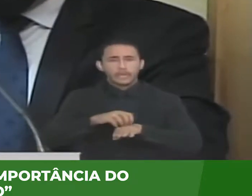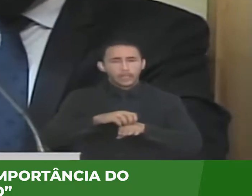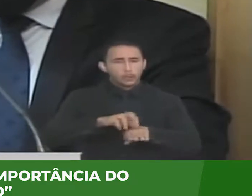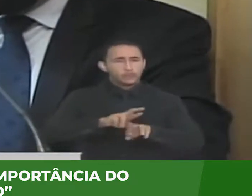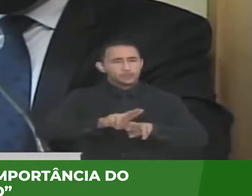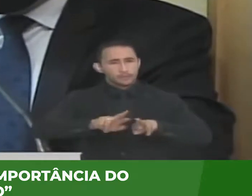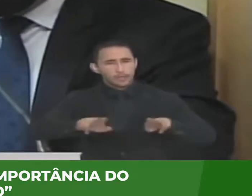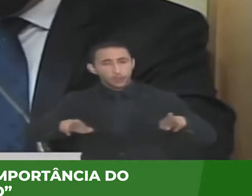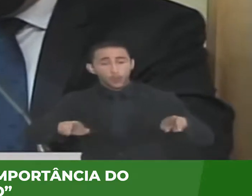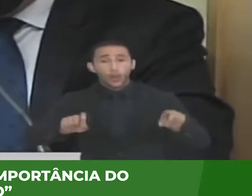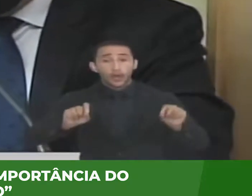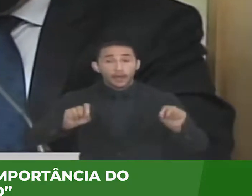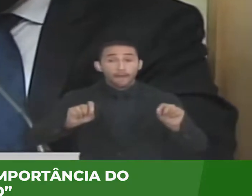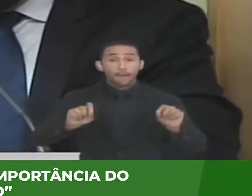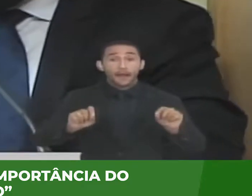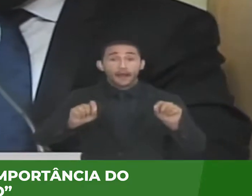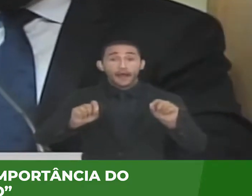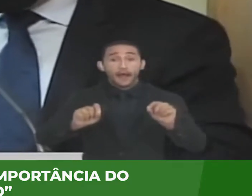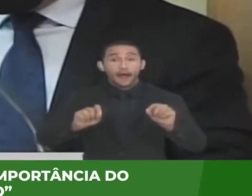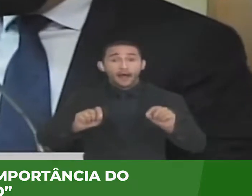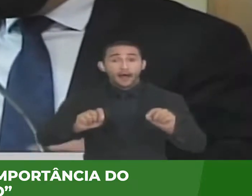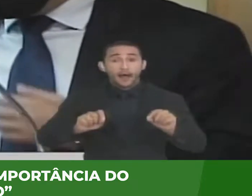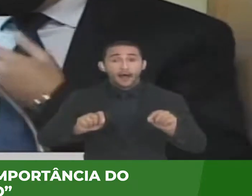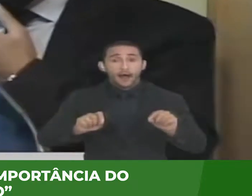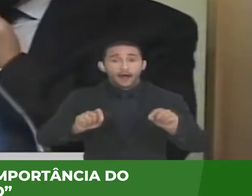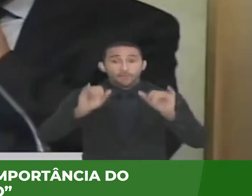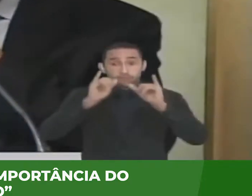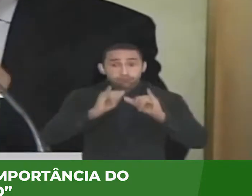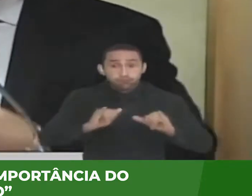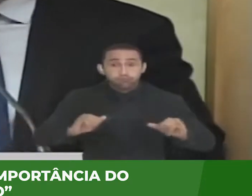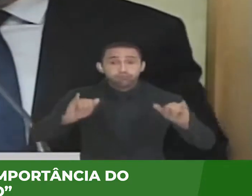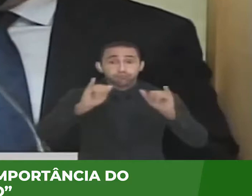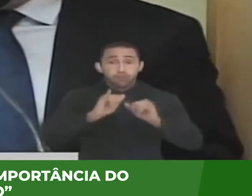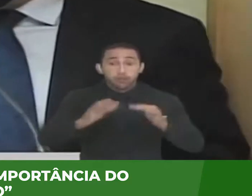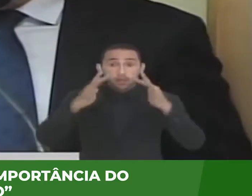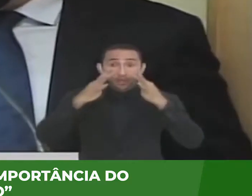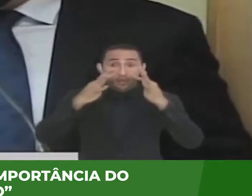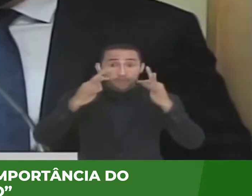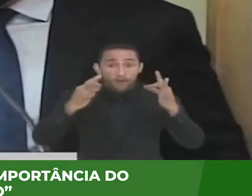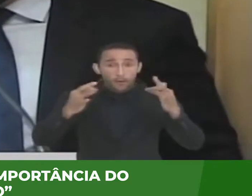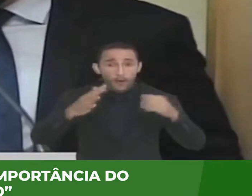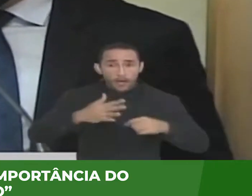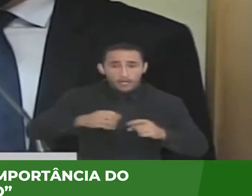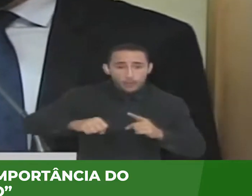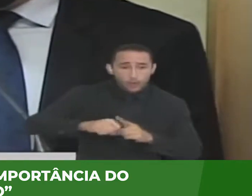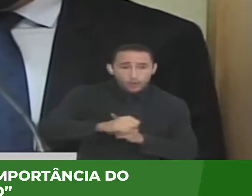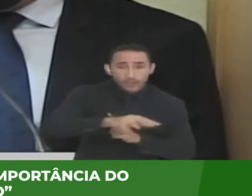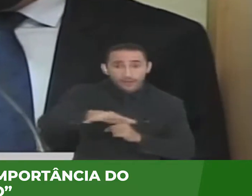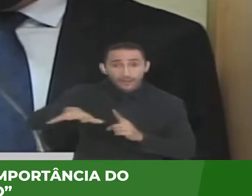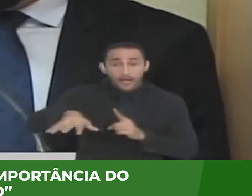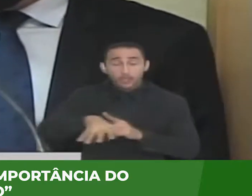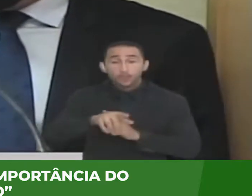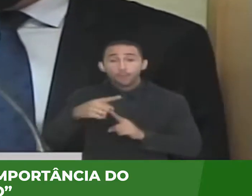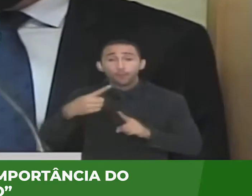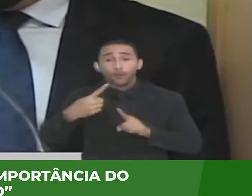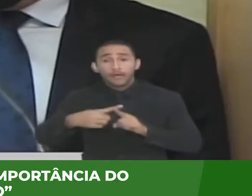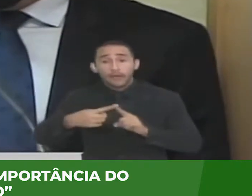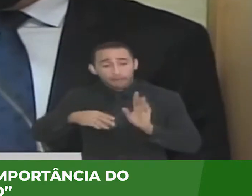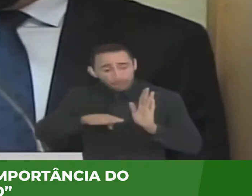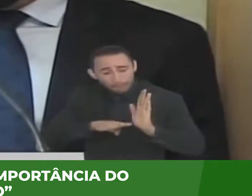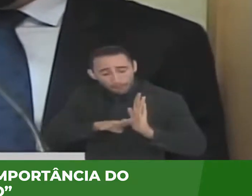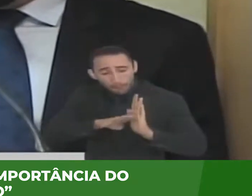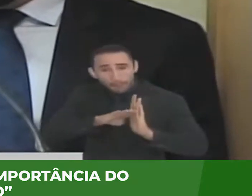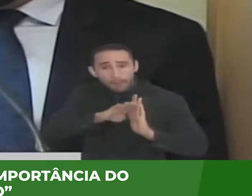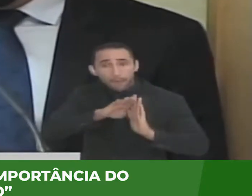chamar a atenção da sociedade para o alto índice de mortes e feridos no trânsito em todo mundo objetivo